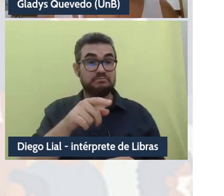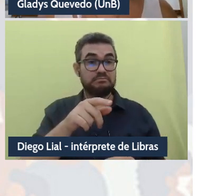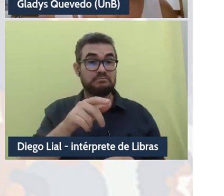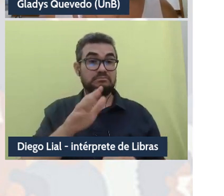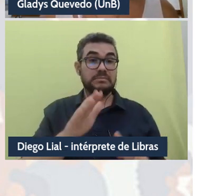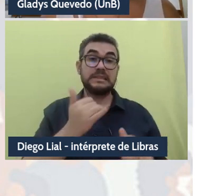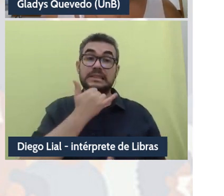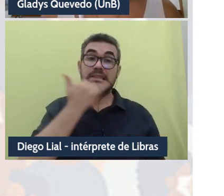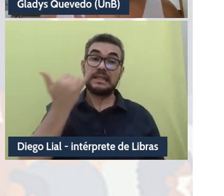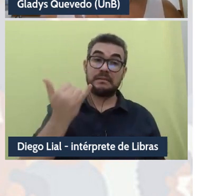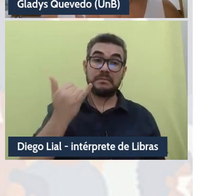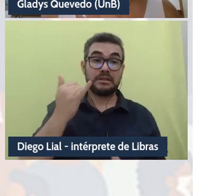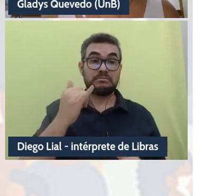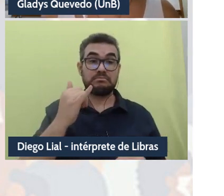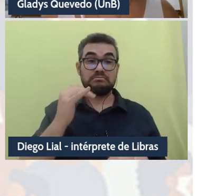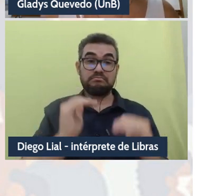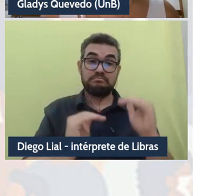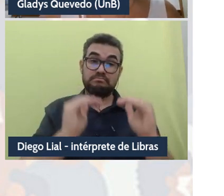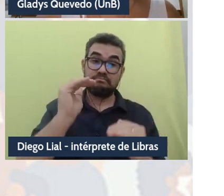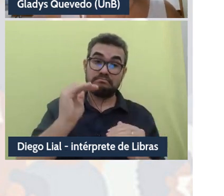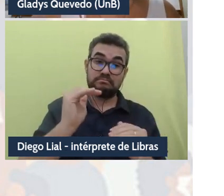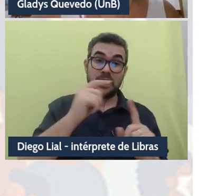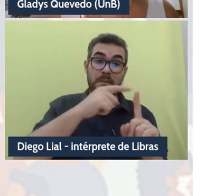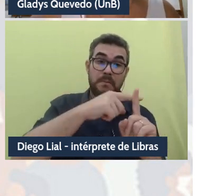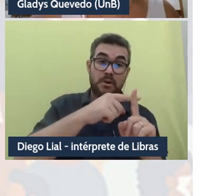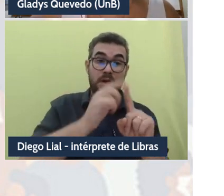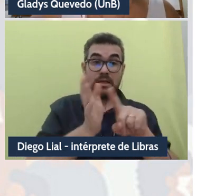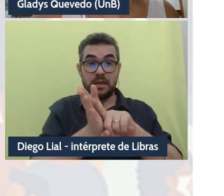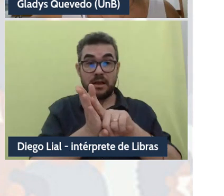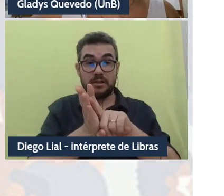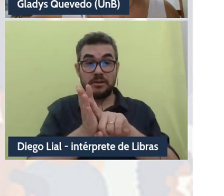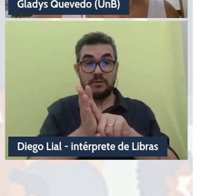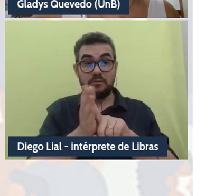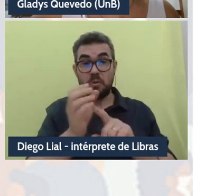é pensada no Brasil e não é feita no Brasil, né?